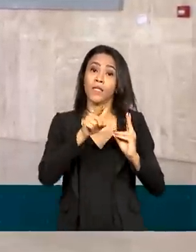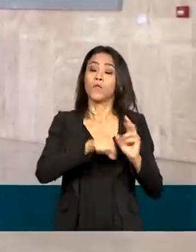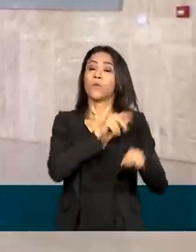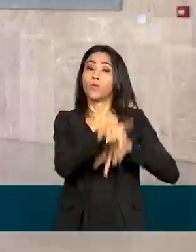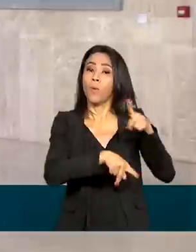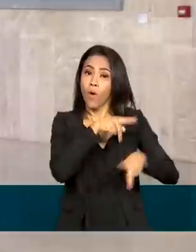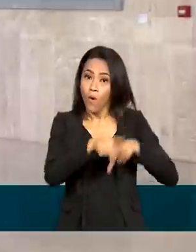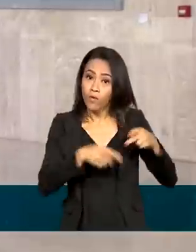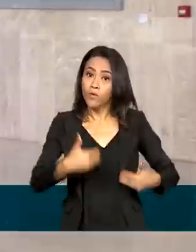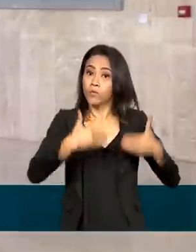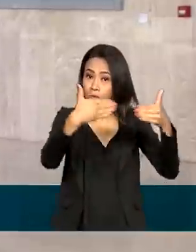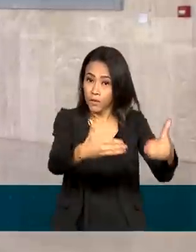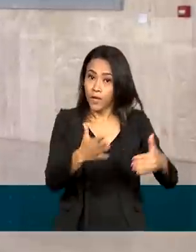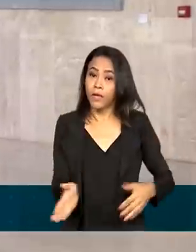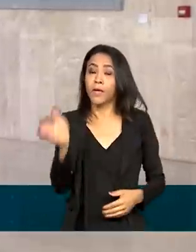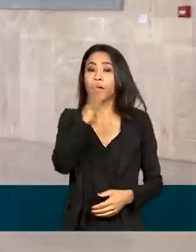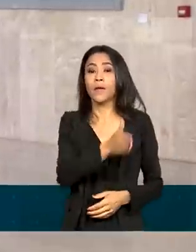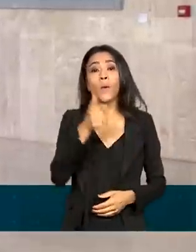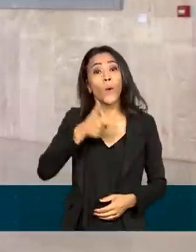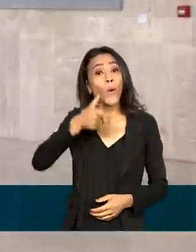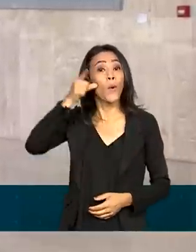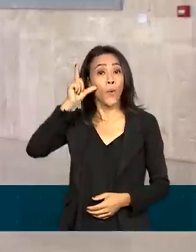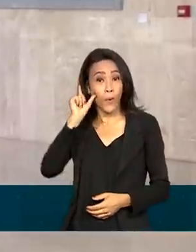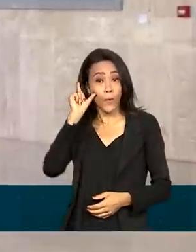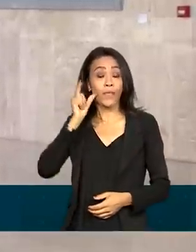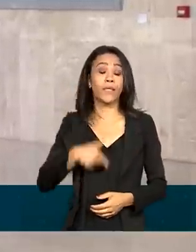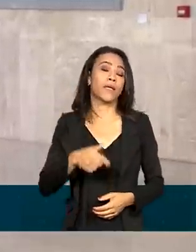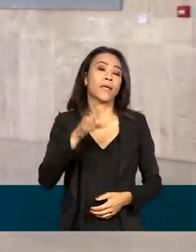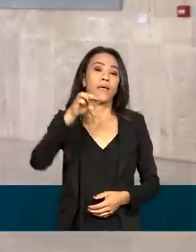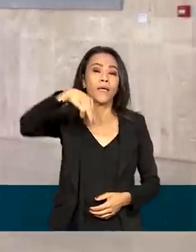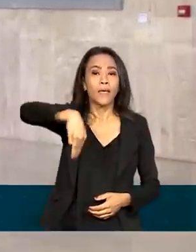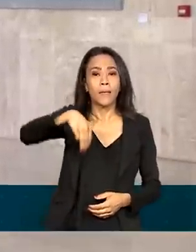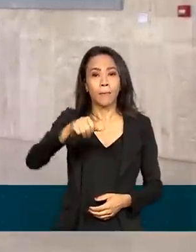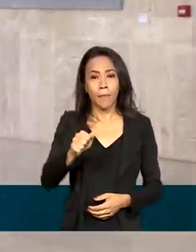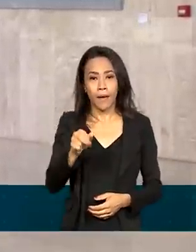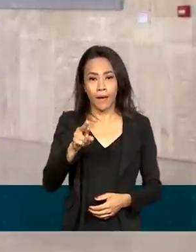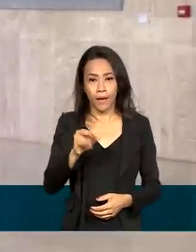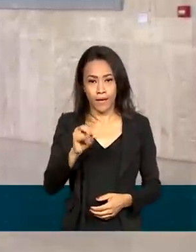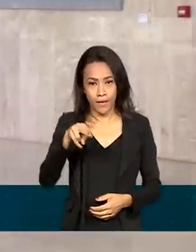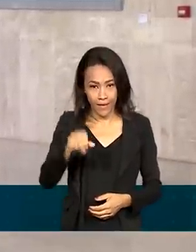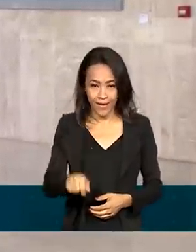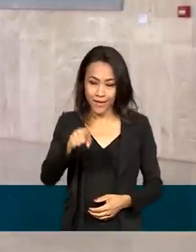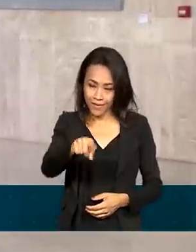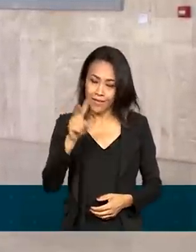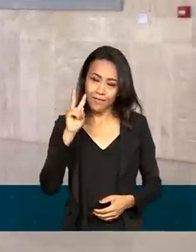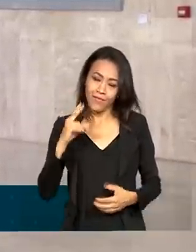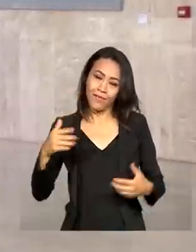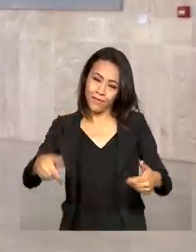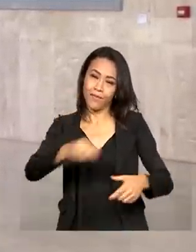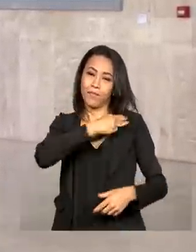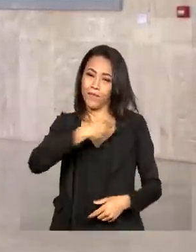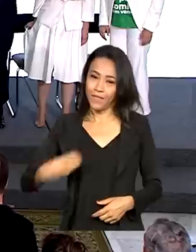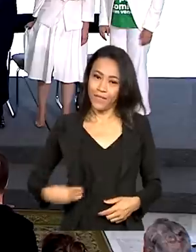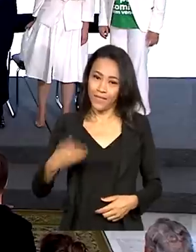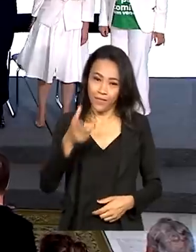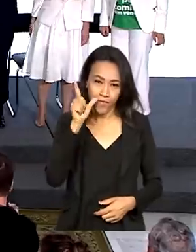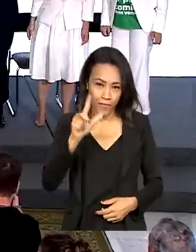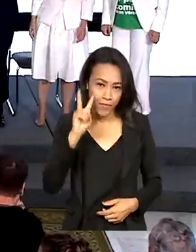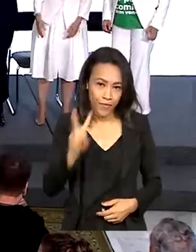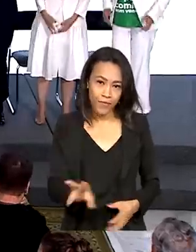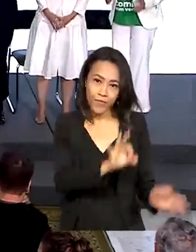indígenas ontem Marina Silva assumiu a pasta do meio ambiente em mudança do clima vamos ver como foi